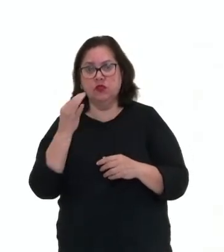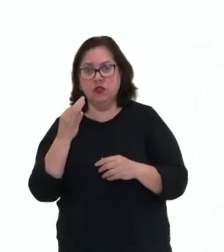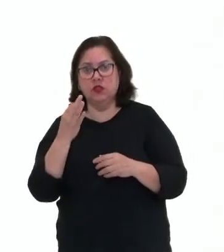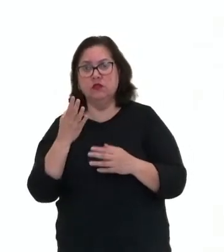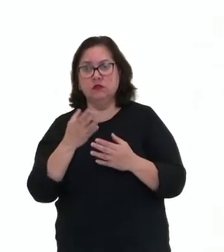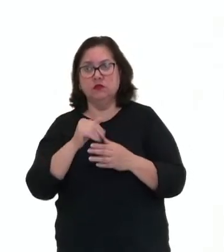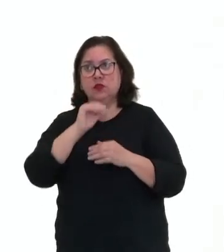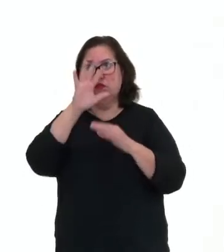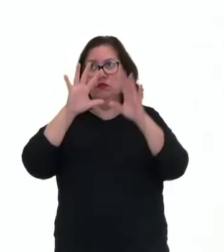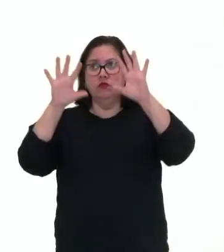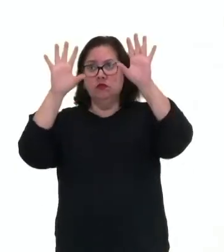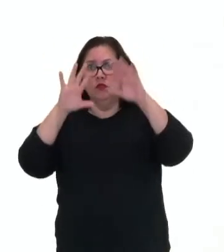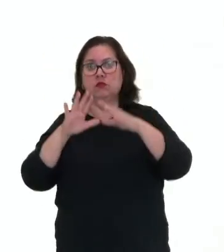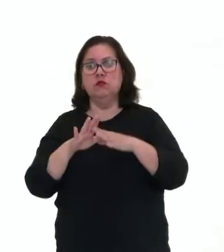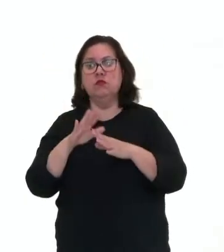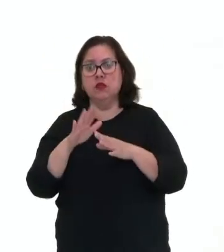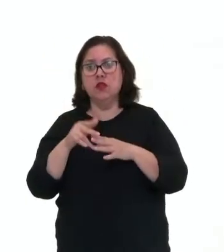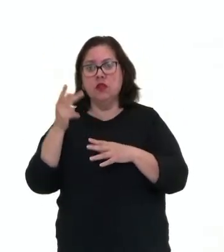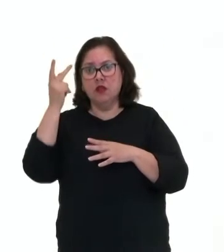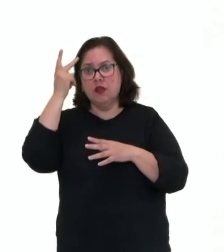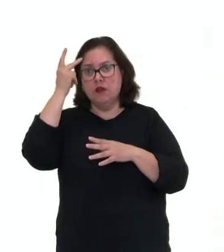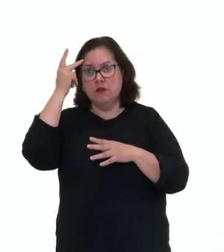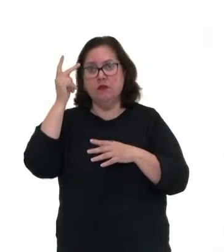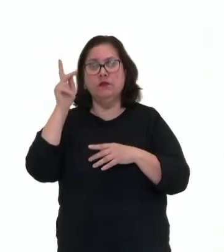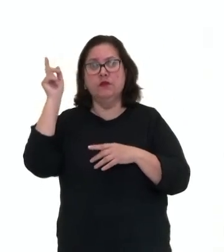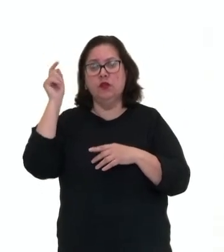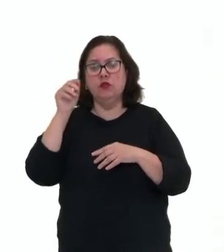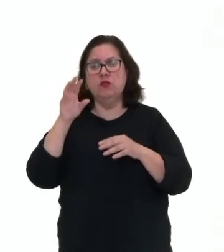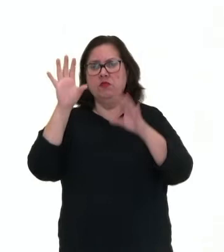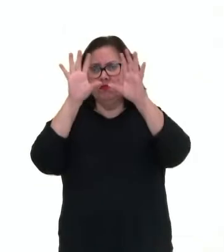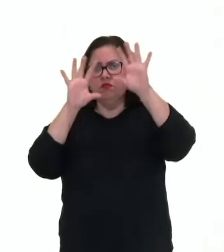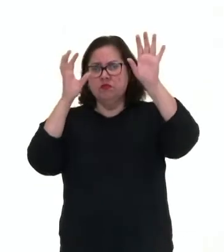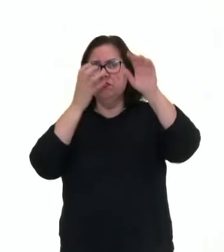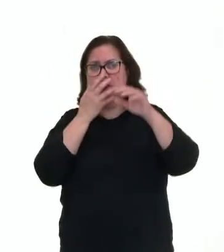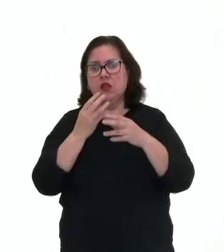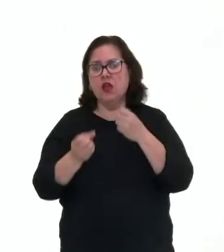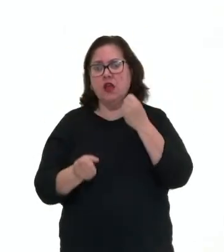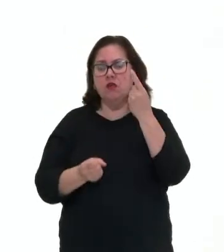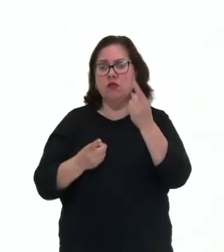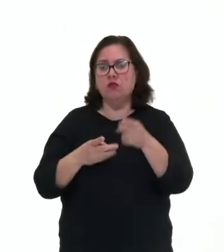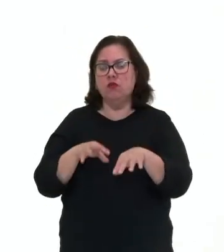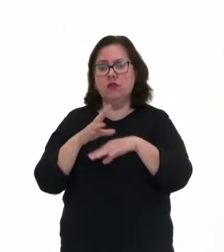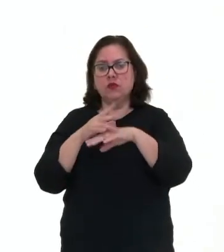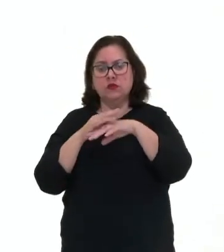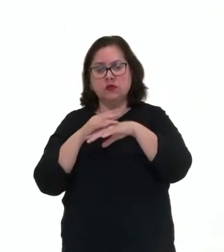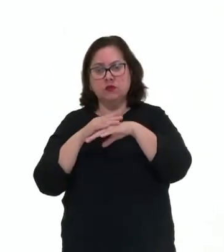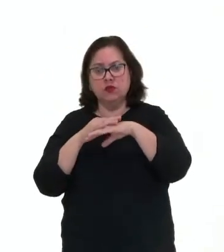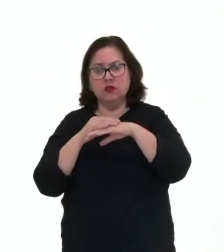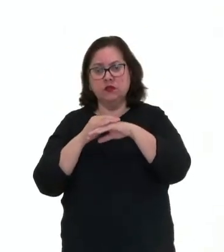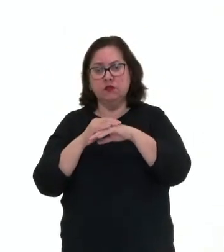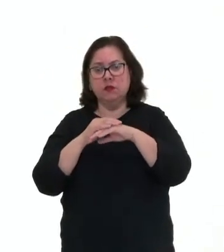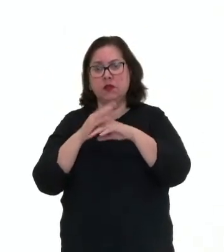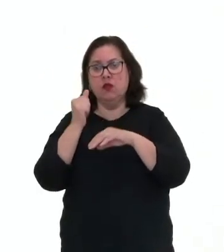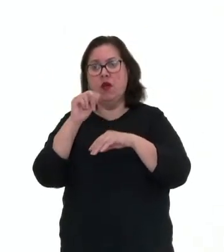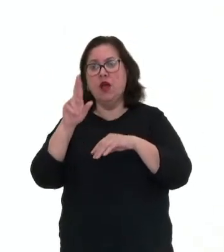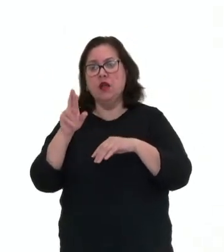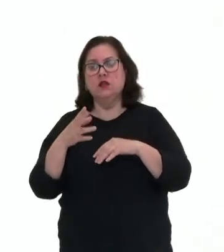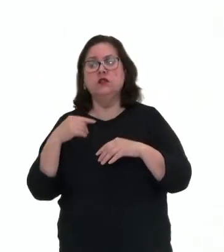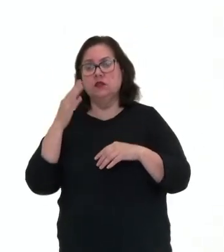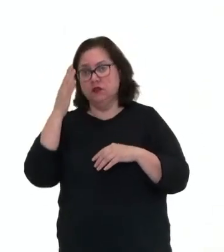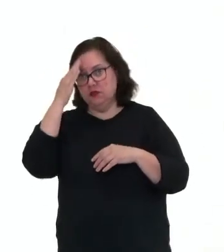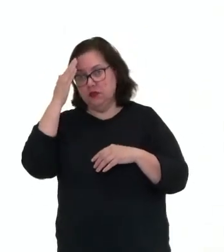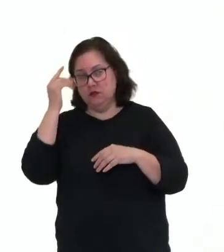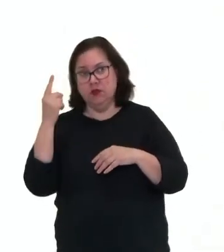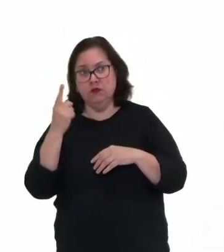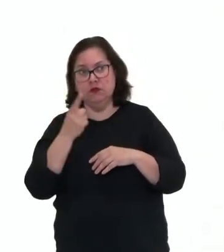agentes que estão no ar, então é considerado um ar poluído. E algumas doenças também são transmitidas pelo ar, né? Nós